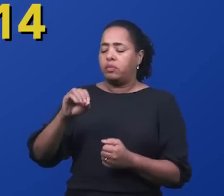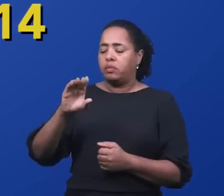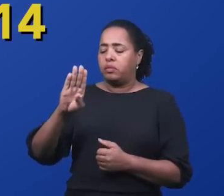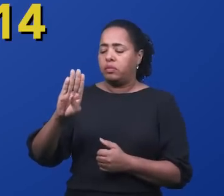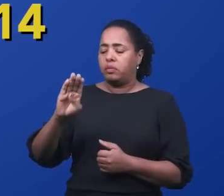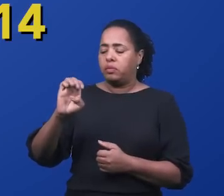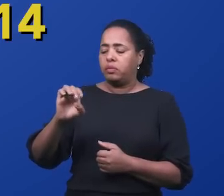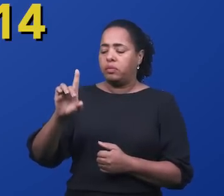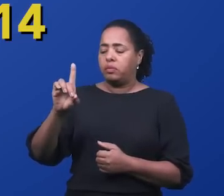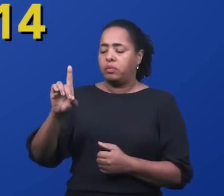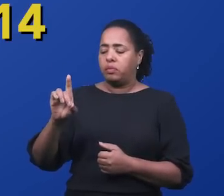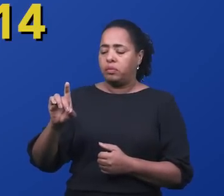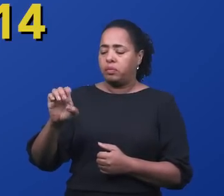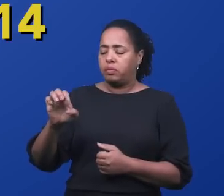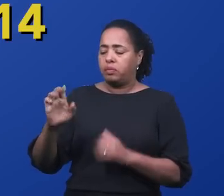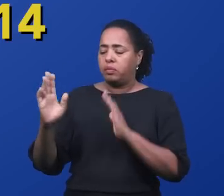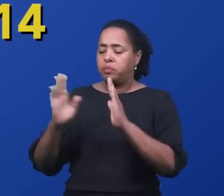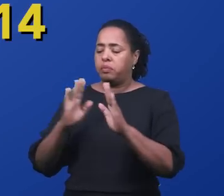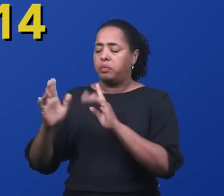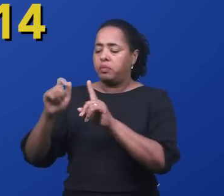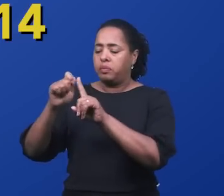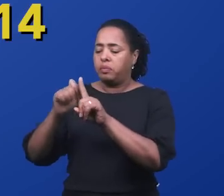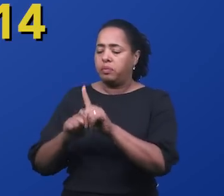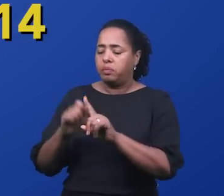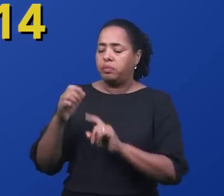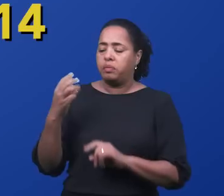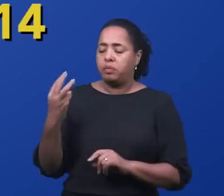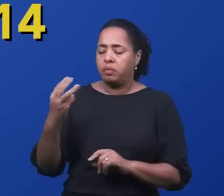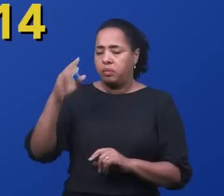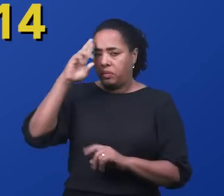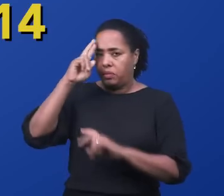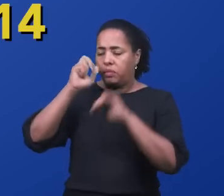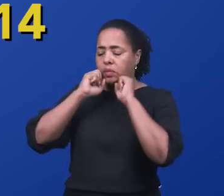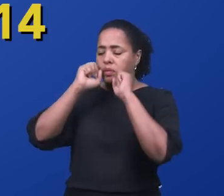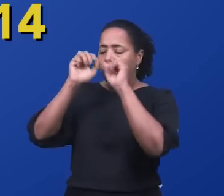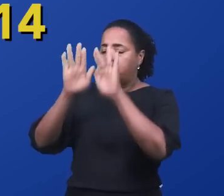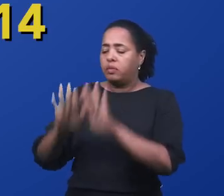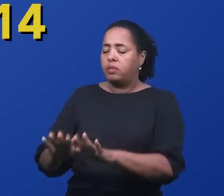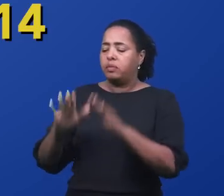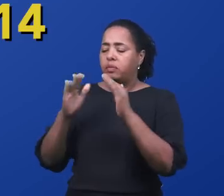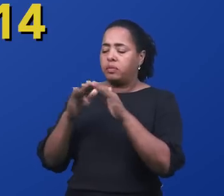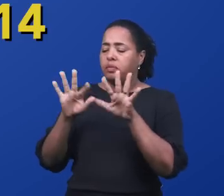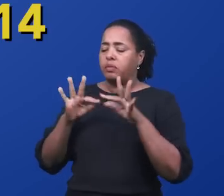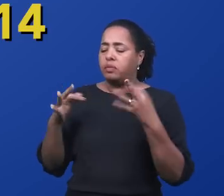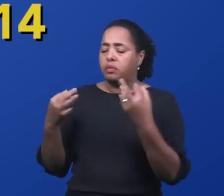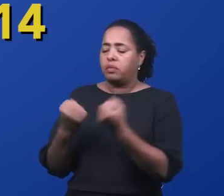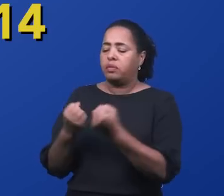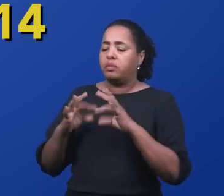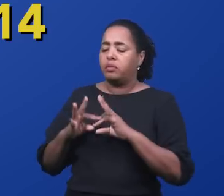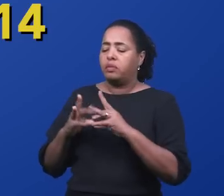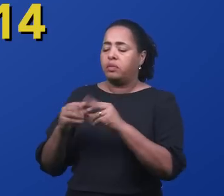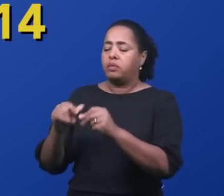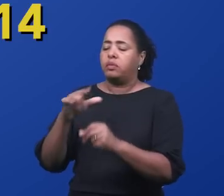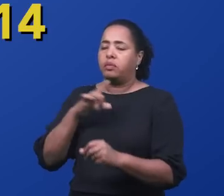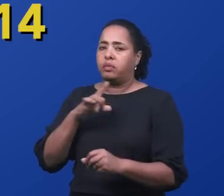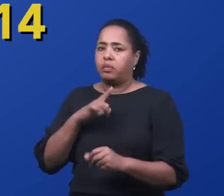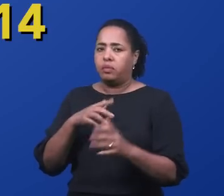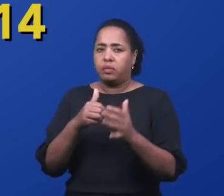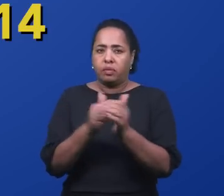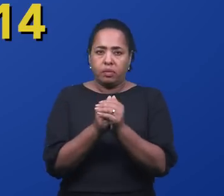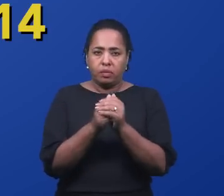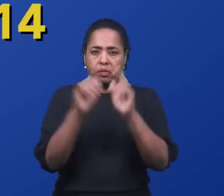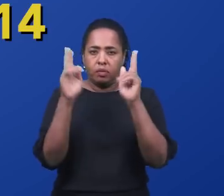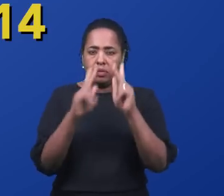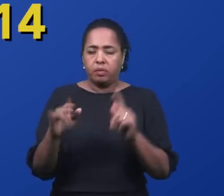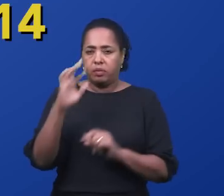Obed-Edom 3 meses em sua casa, e o Senhor abençoou a casa de Obed-Edom e tudo quanto tinha.